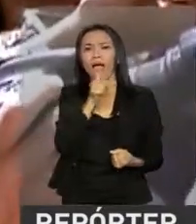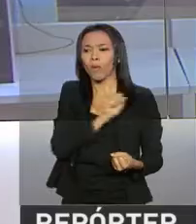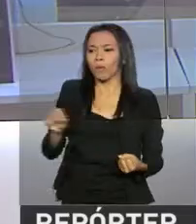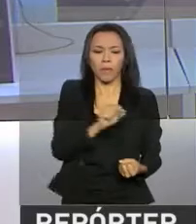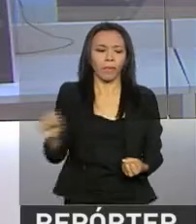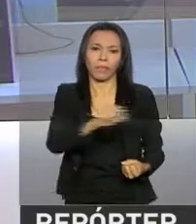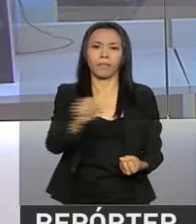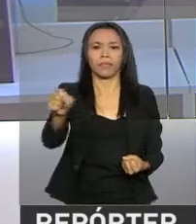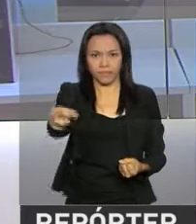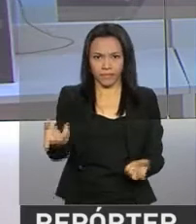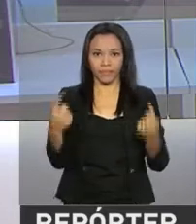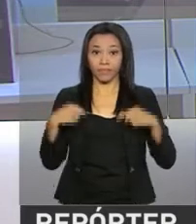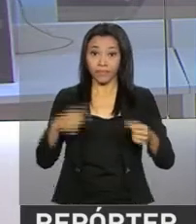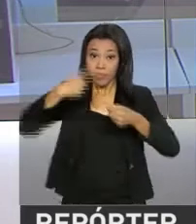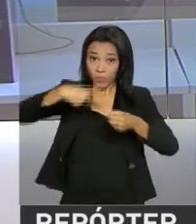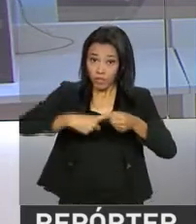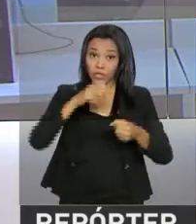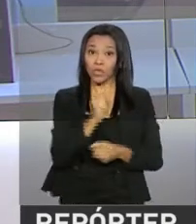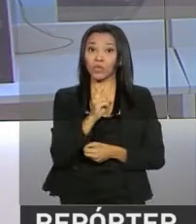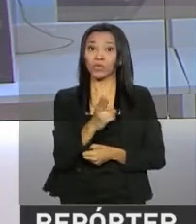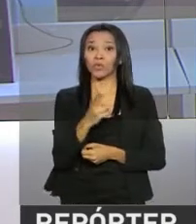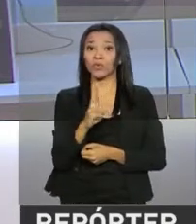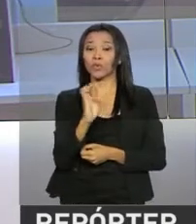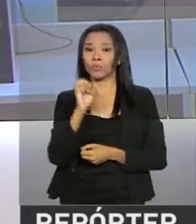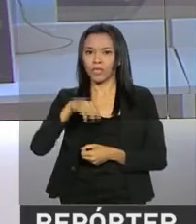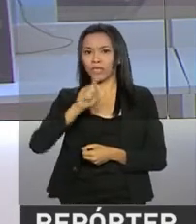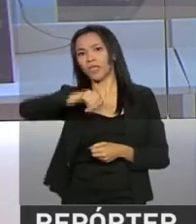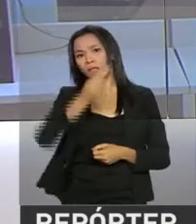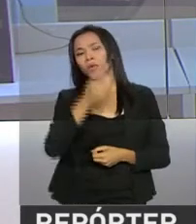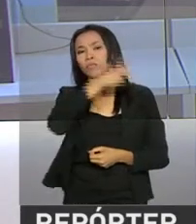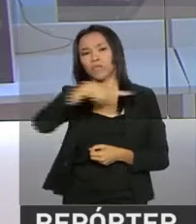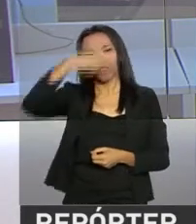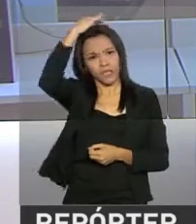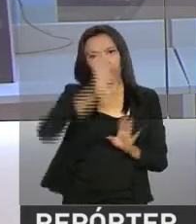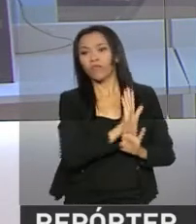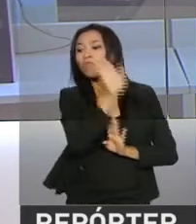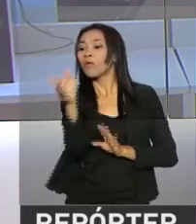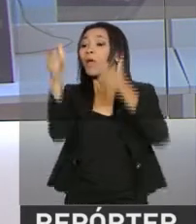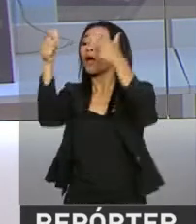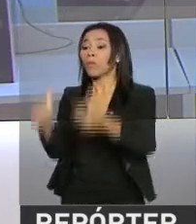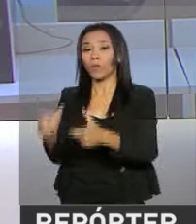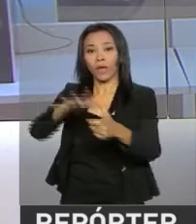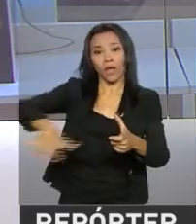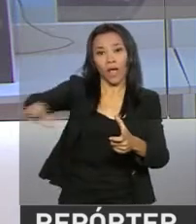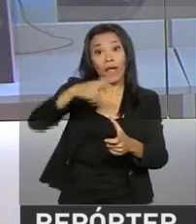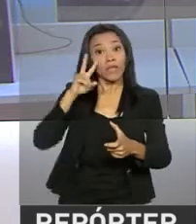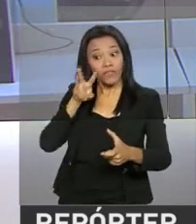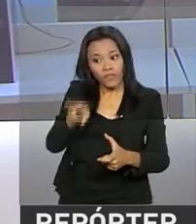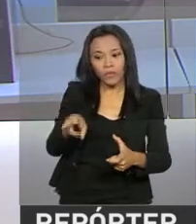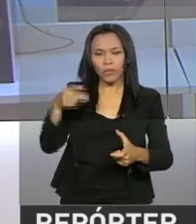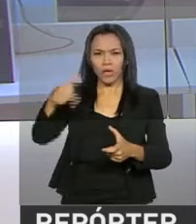lados de surubim o presidente michel temer seguiu para a floresta também em pernambuco onde visitou uma estação de bombeamento